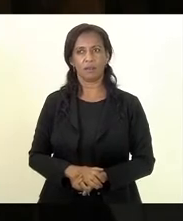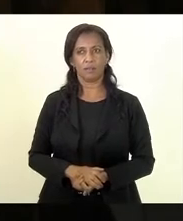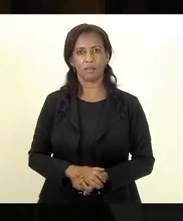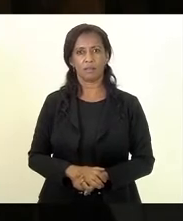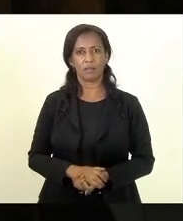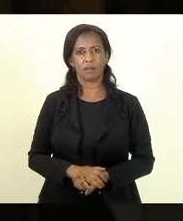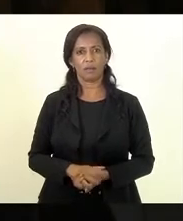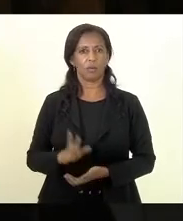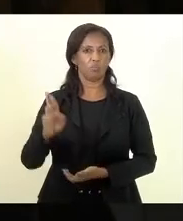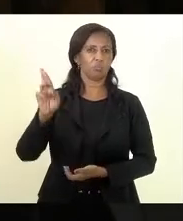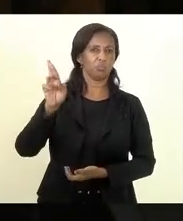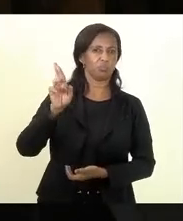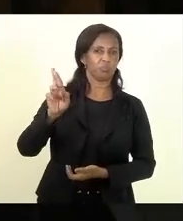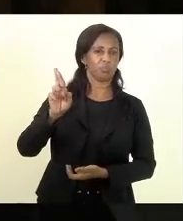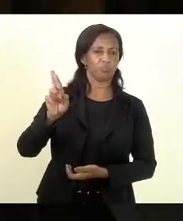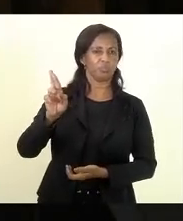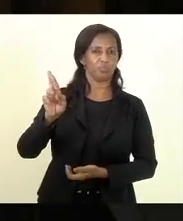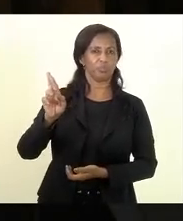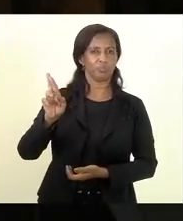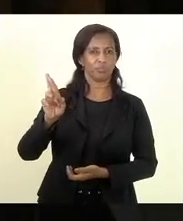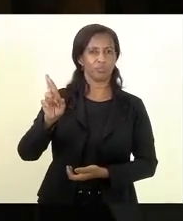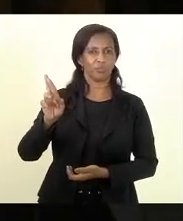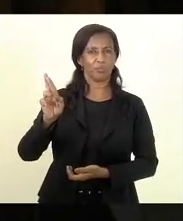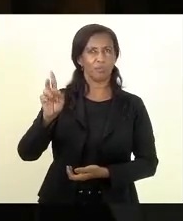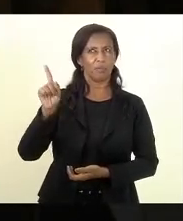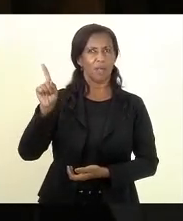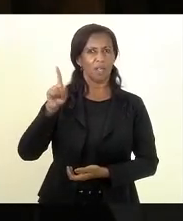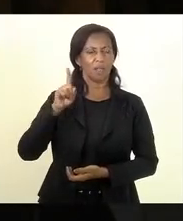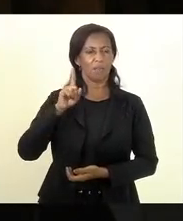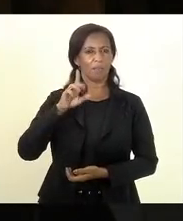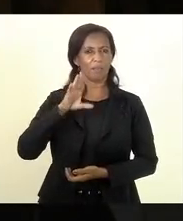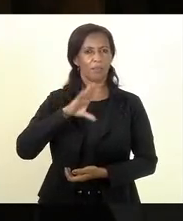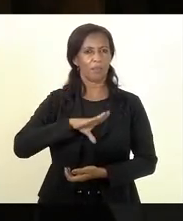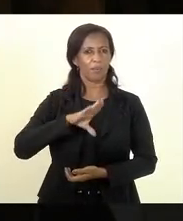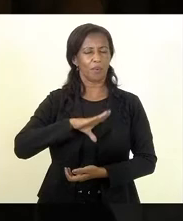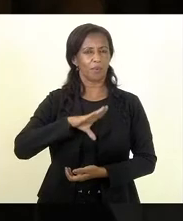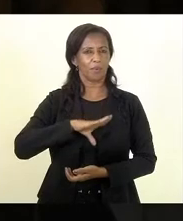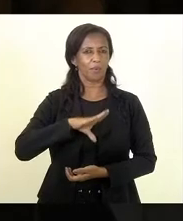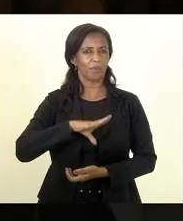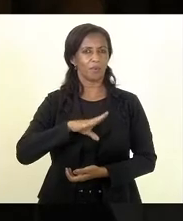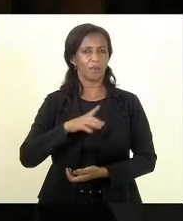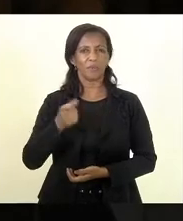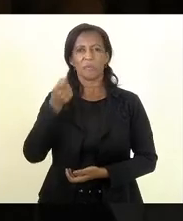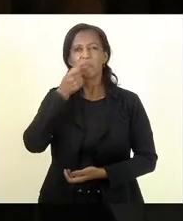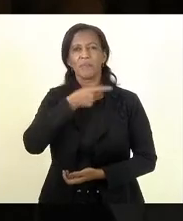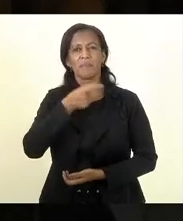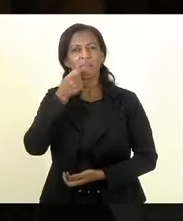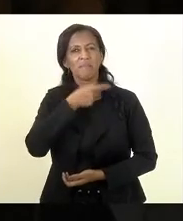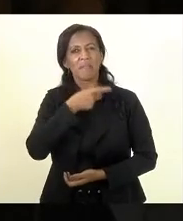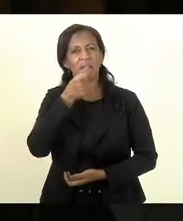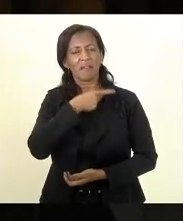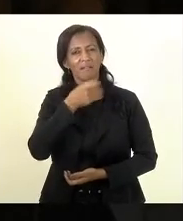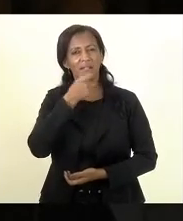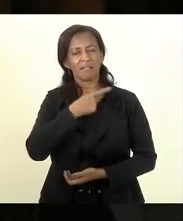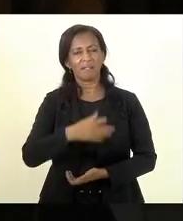o representante, presidente de Portugal, contando piadas